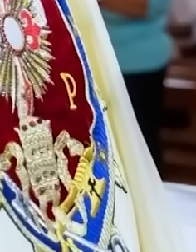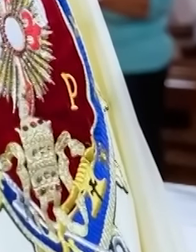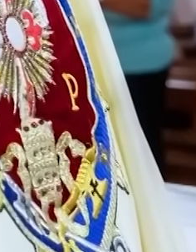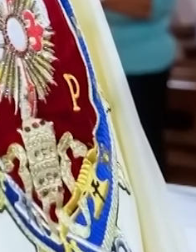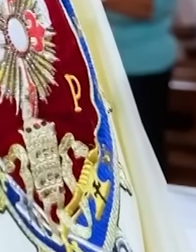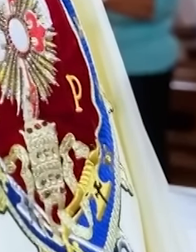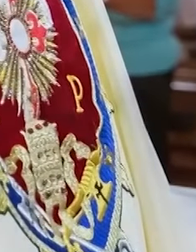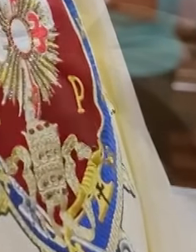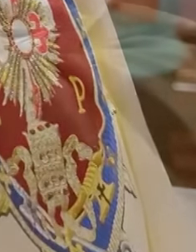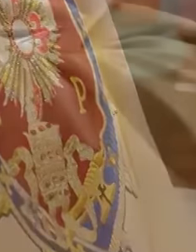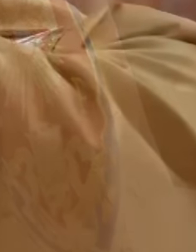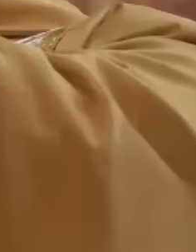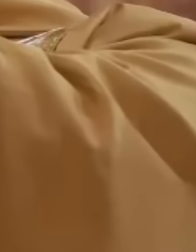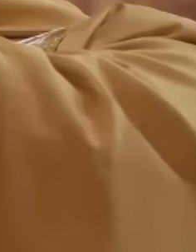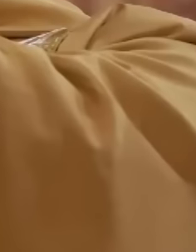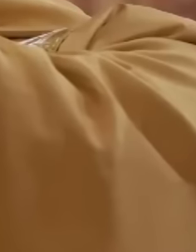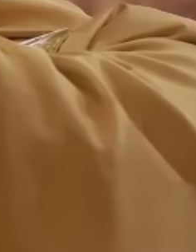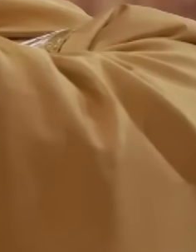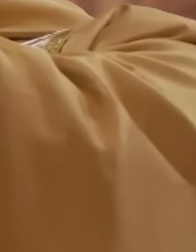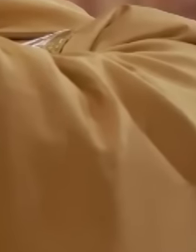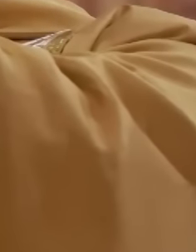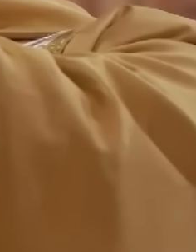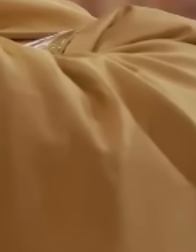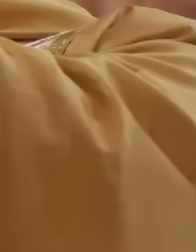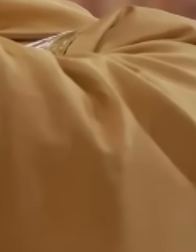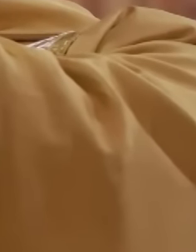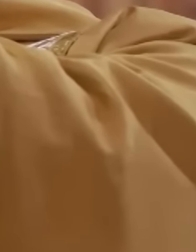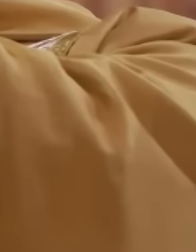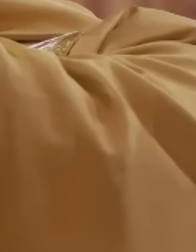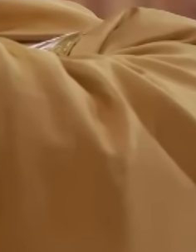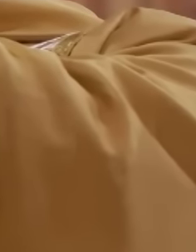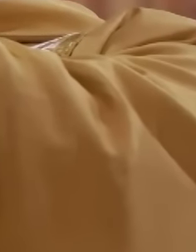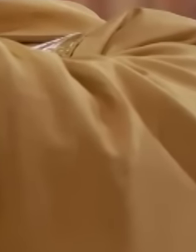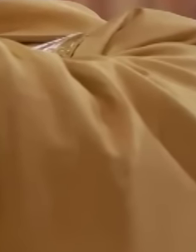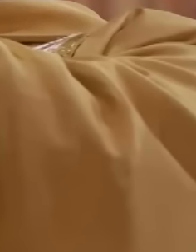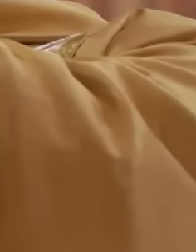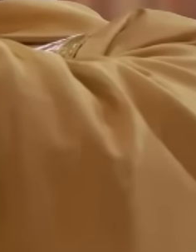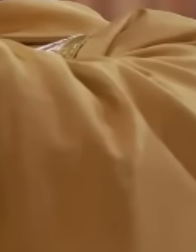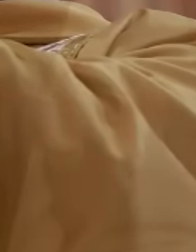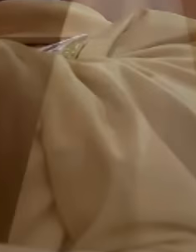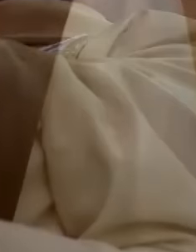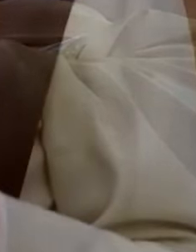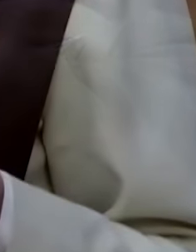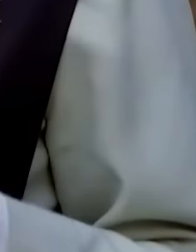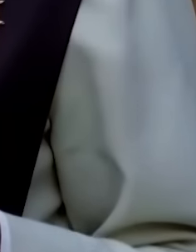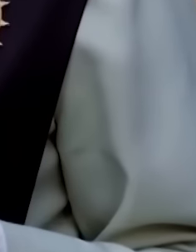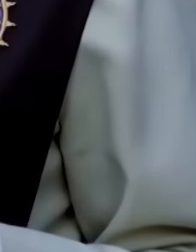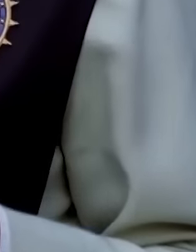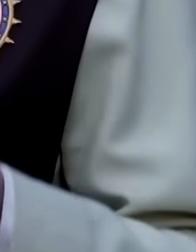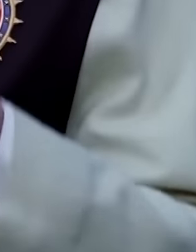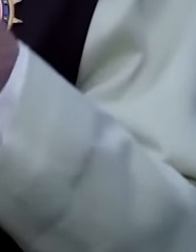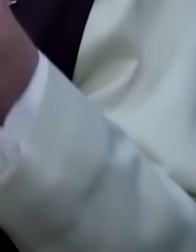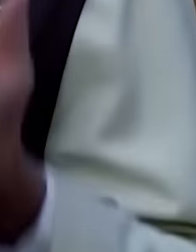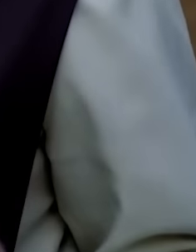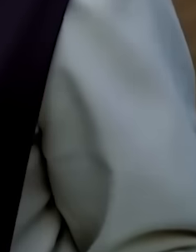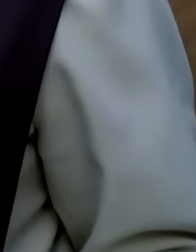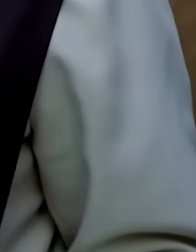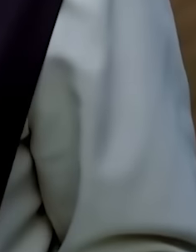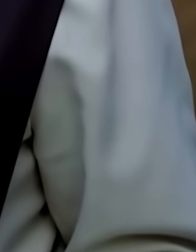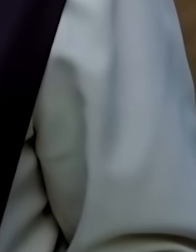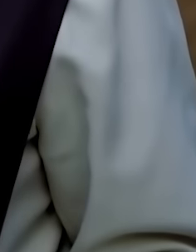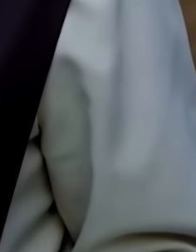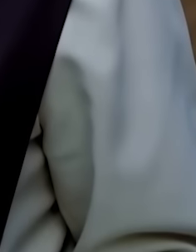ajudar quanto for possível. Assim, estava sempre disposto a aceitar prontamente o pedido de auxílio em diversas paróquias